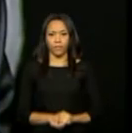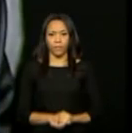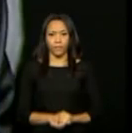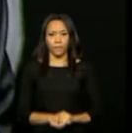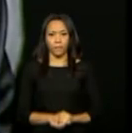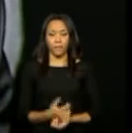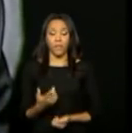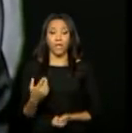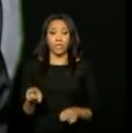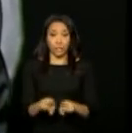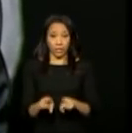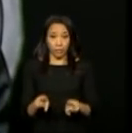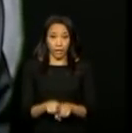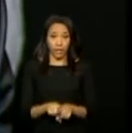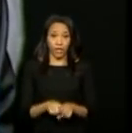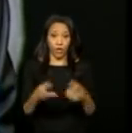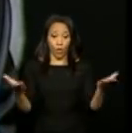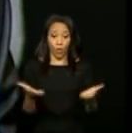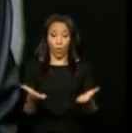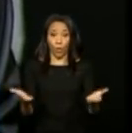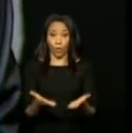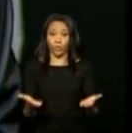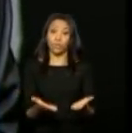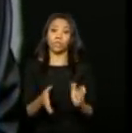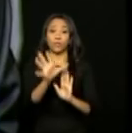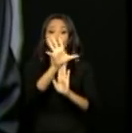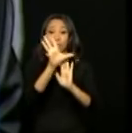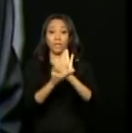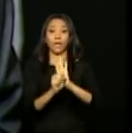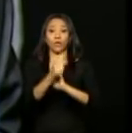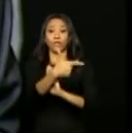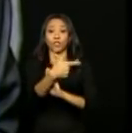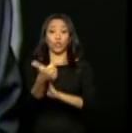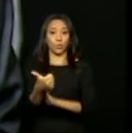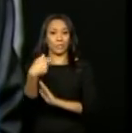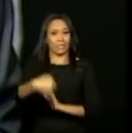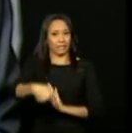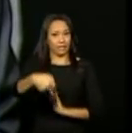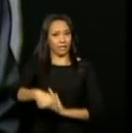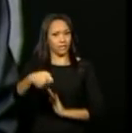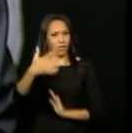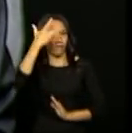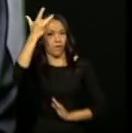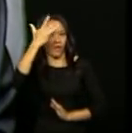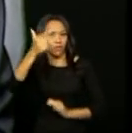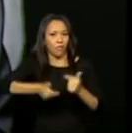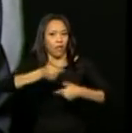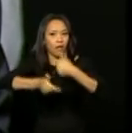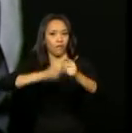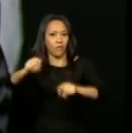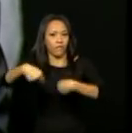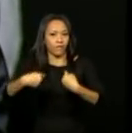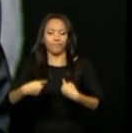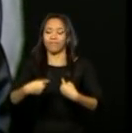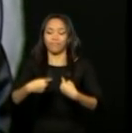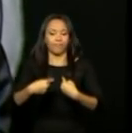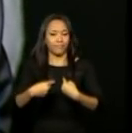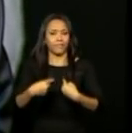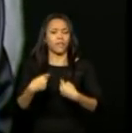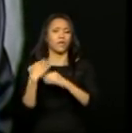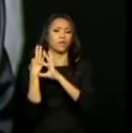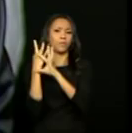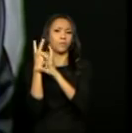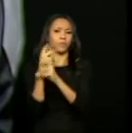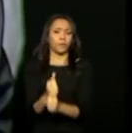As escolhas que o século XXI exige de nós não são as mais fáceis. Nas últimas